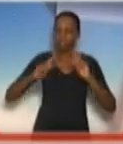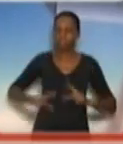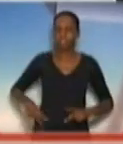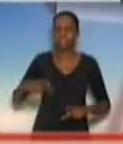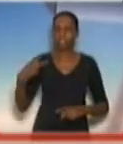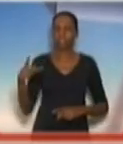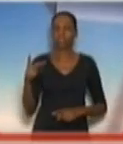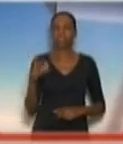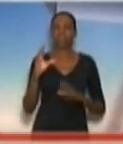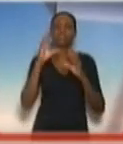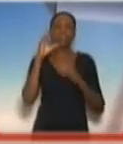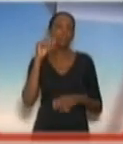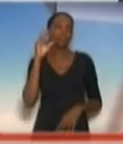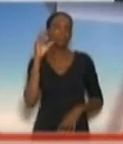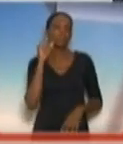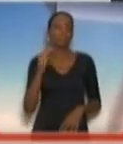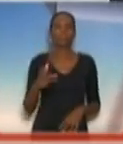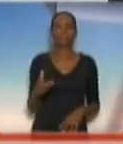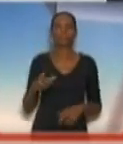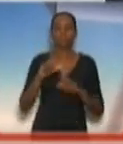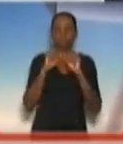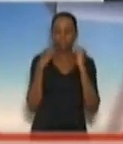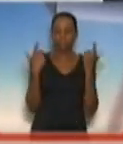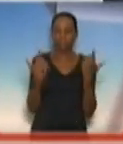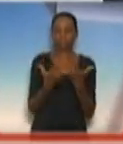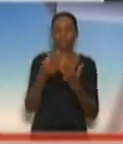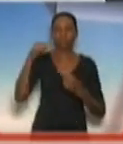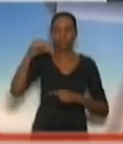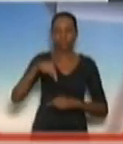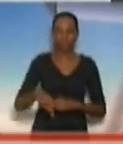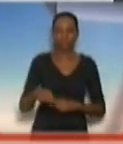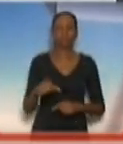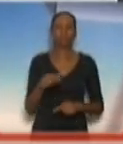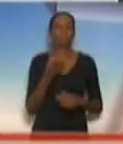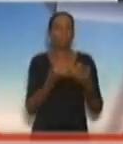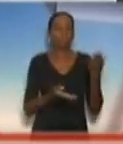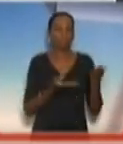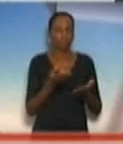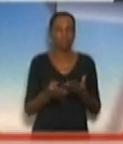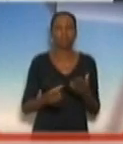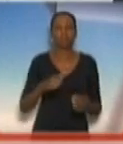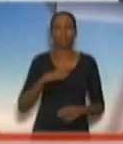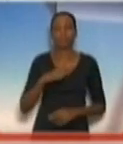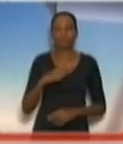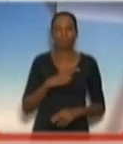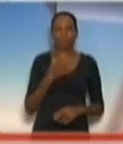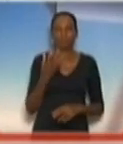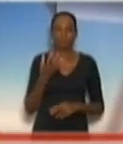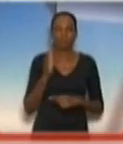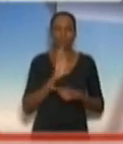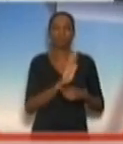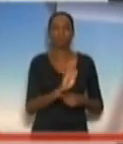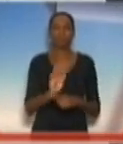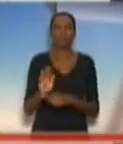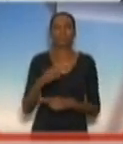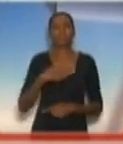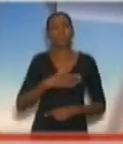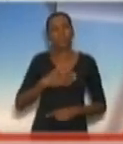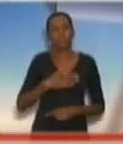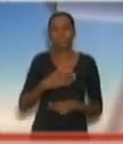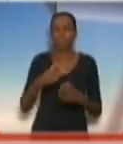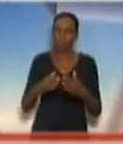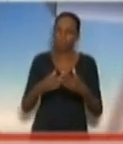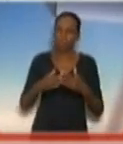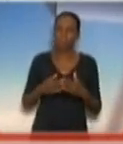tomando muitas medidas aqui pela Assembleia Legislativa em relação a esse fato. Mas eu gostaria até para que providências